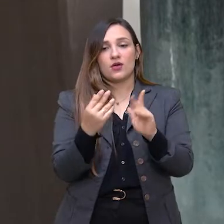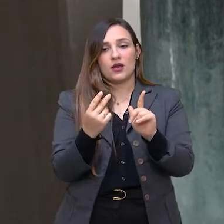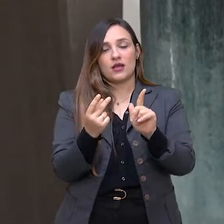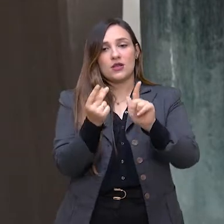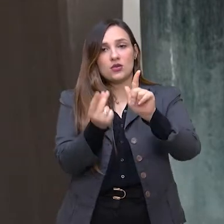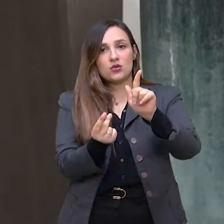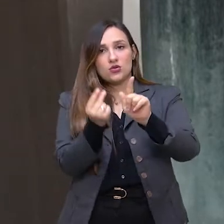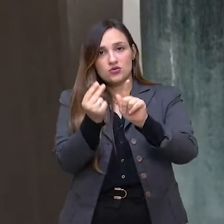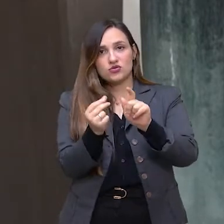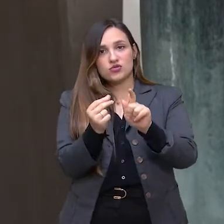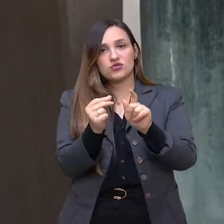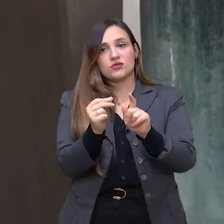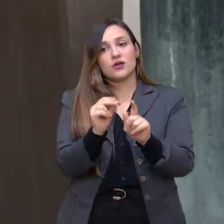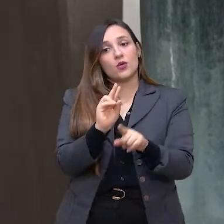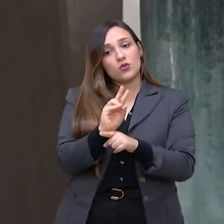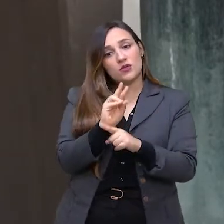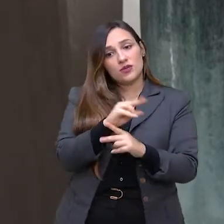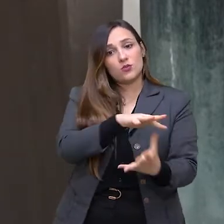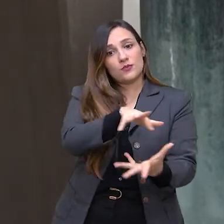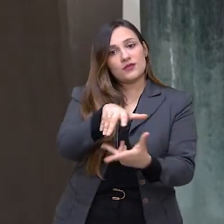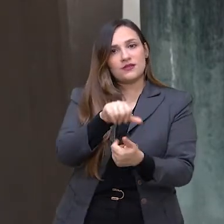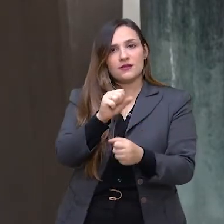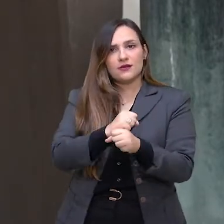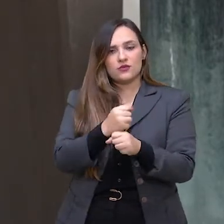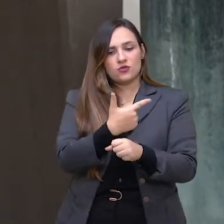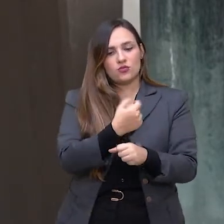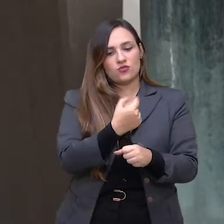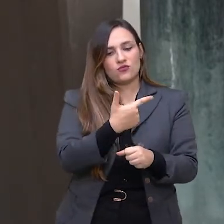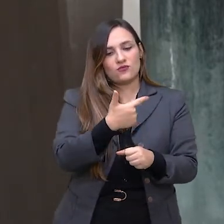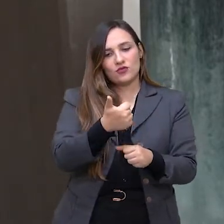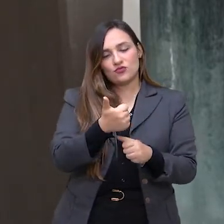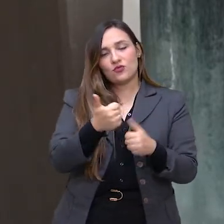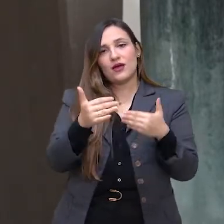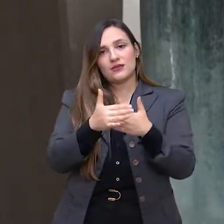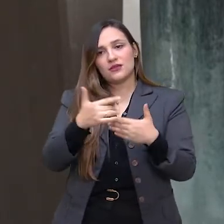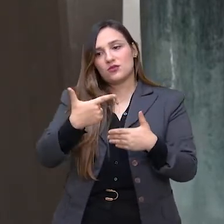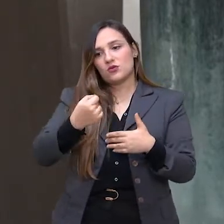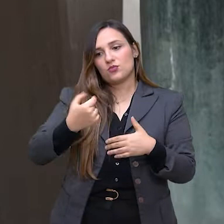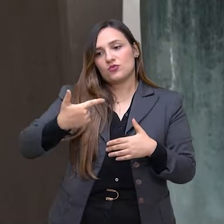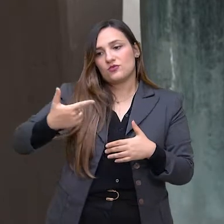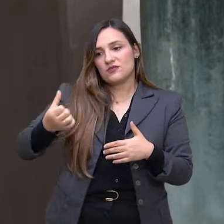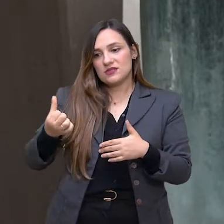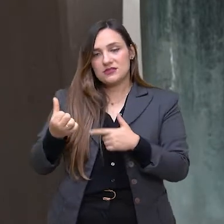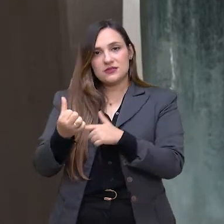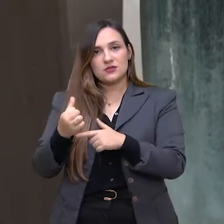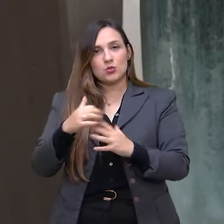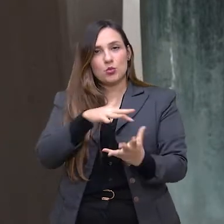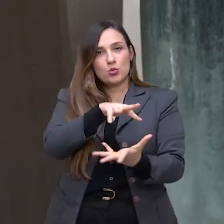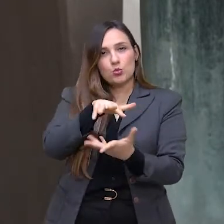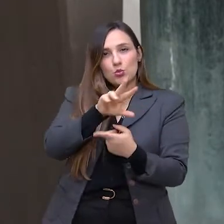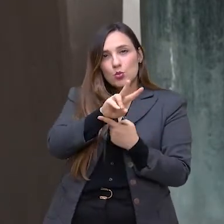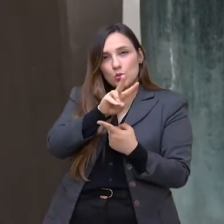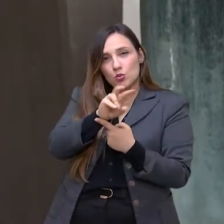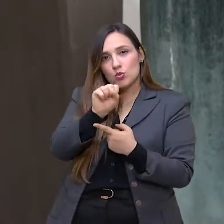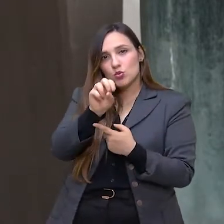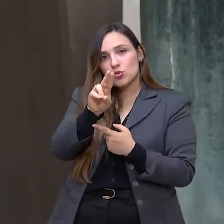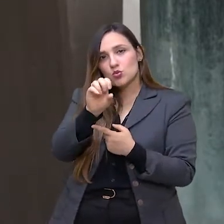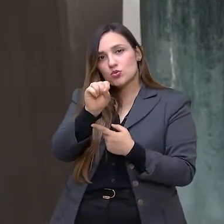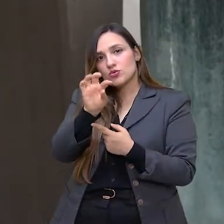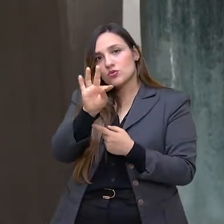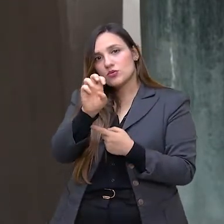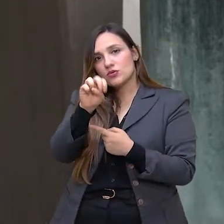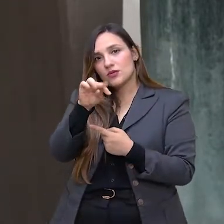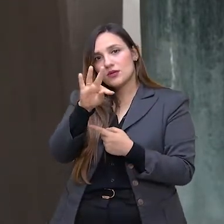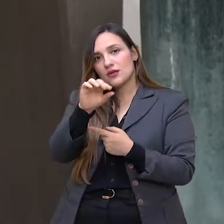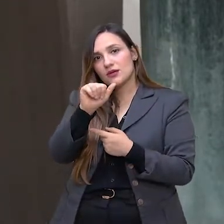para o ciclo de 2021 a 2026. Nele, a sustentabilidade é declaradamente